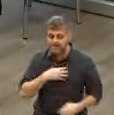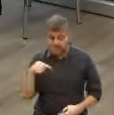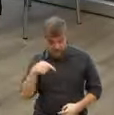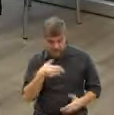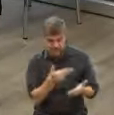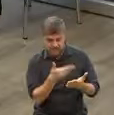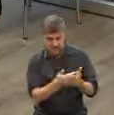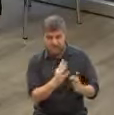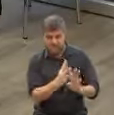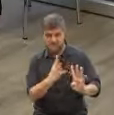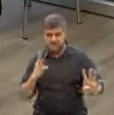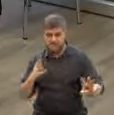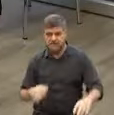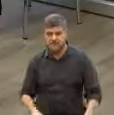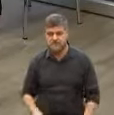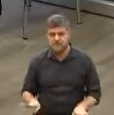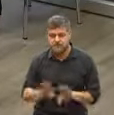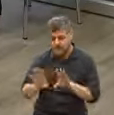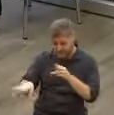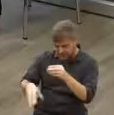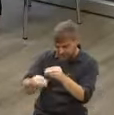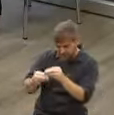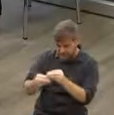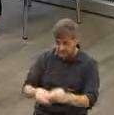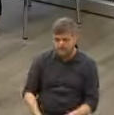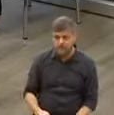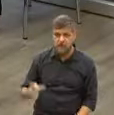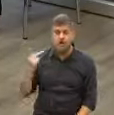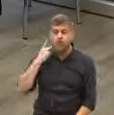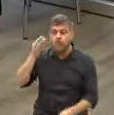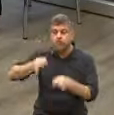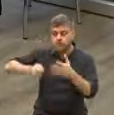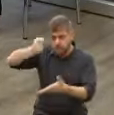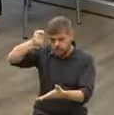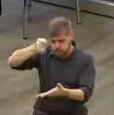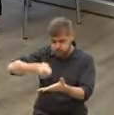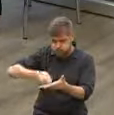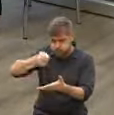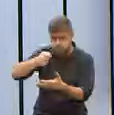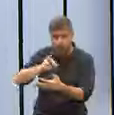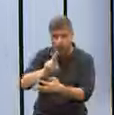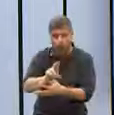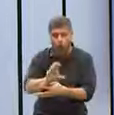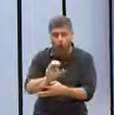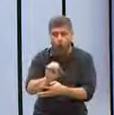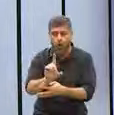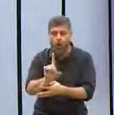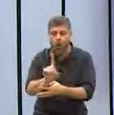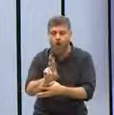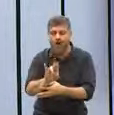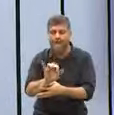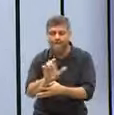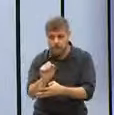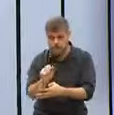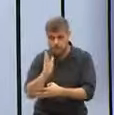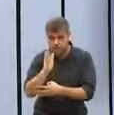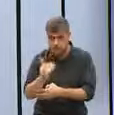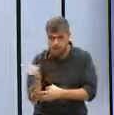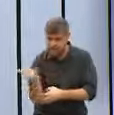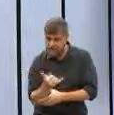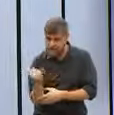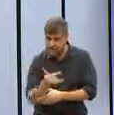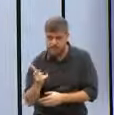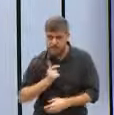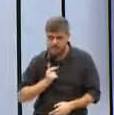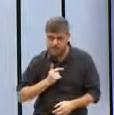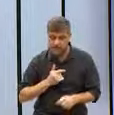nessas escolas. Inclusive, só um adendo, o promotor de justiça, Dr. Rodrigo, ele já disse que está com o inquérito civil